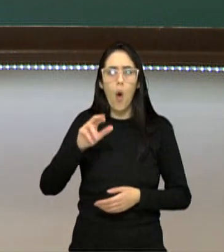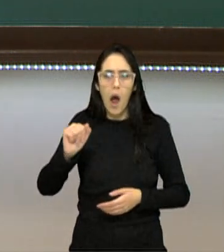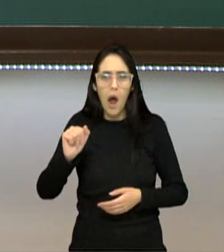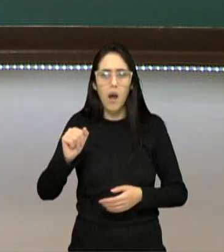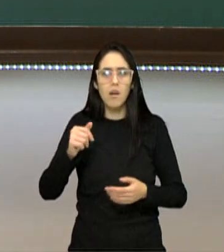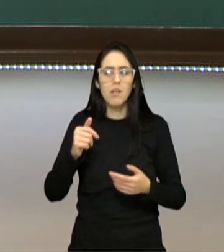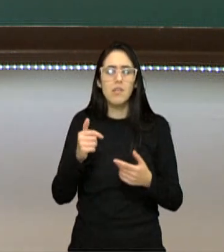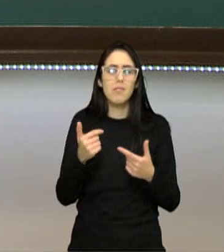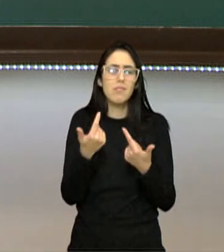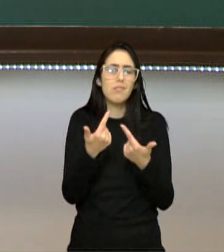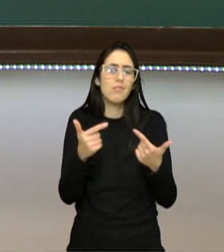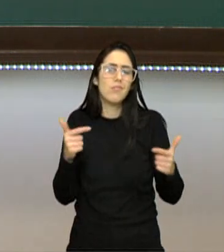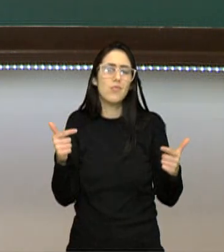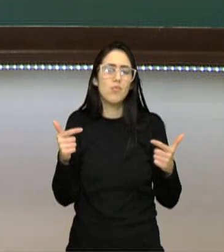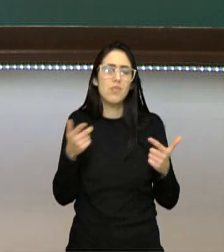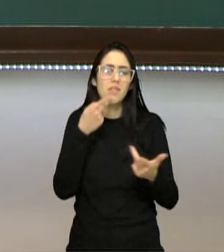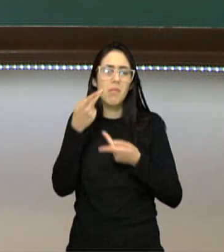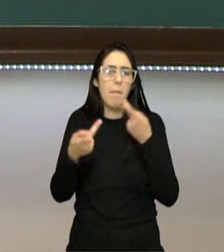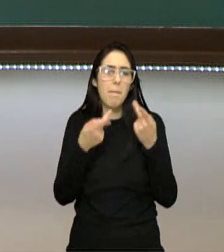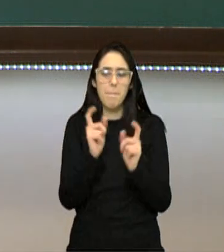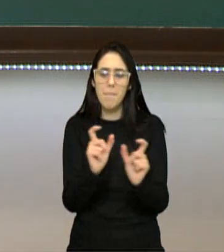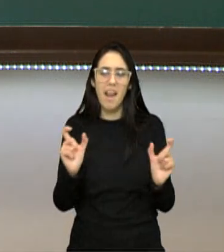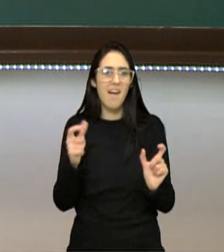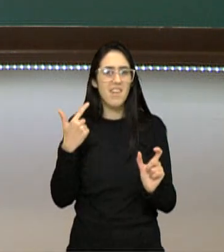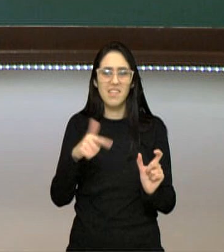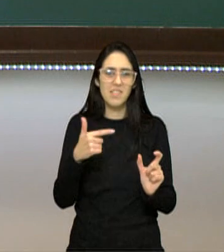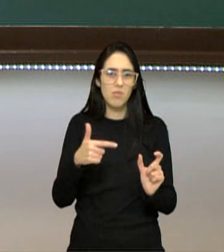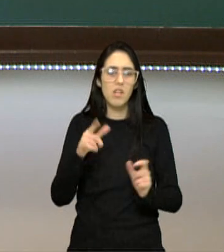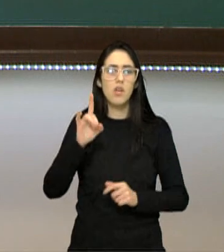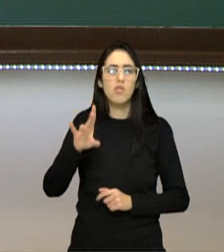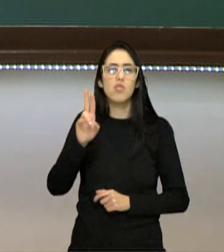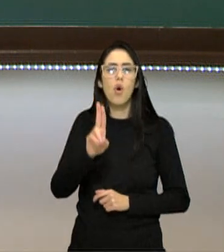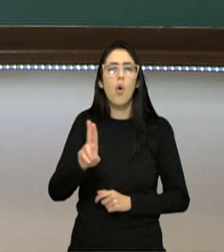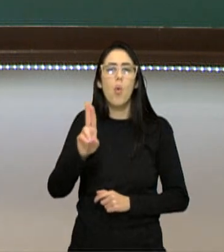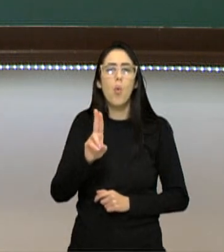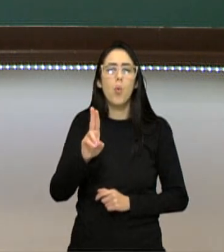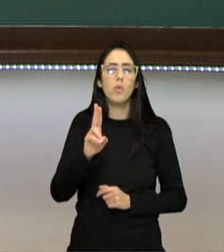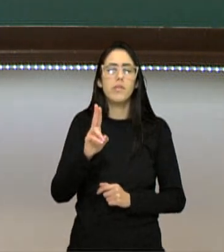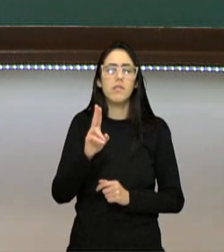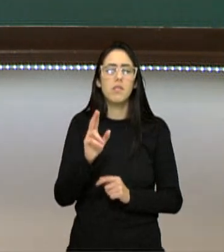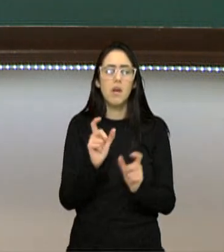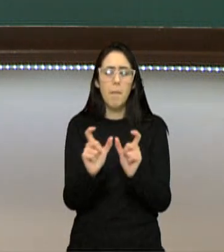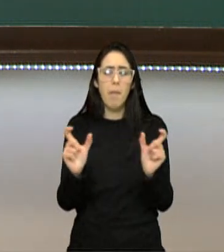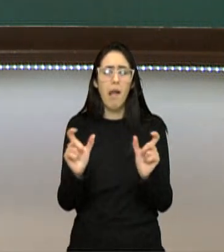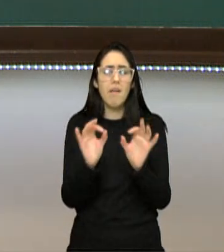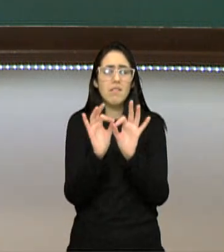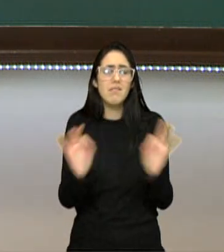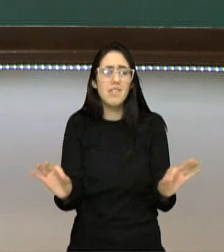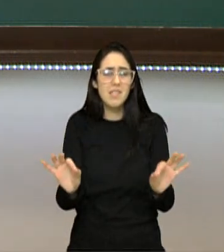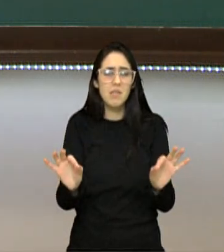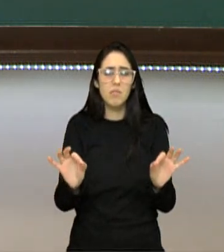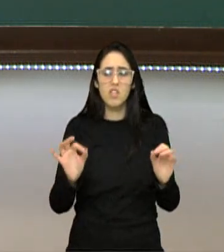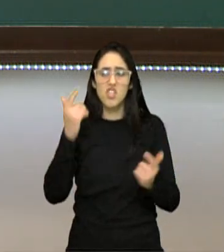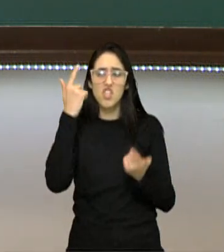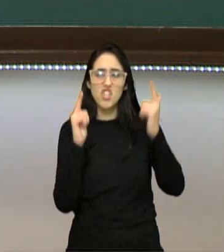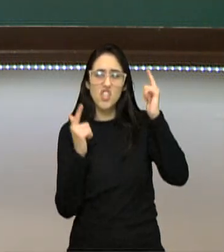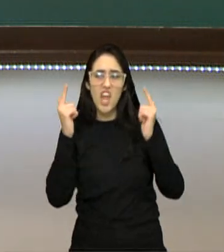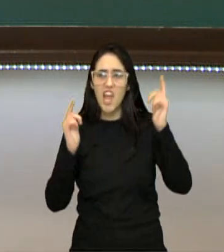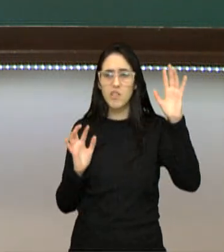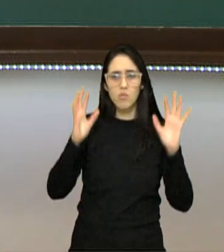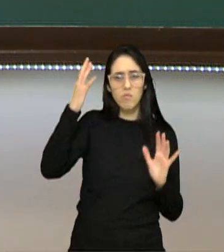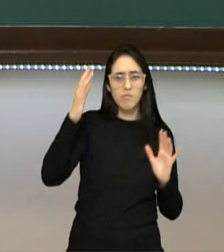agora eu esqueci interjeições. O homem ainda se comunicava por interjeições e gestos corporais. Então, eu